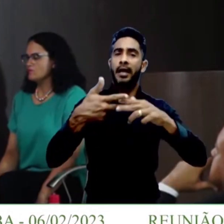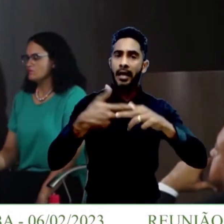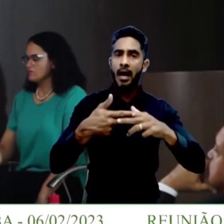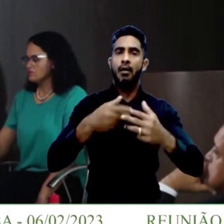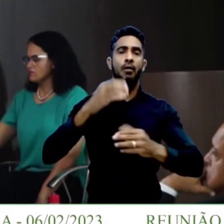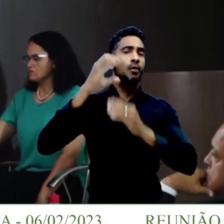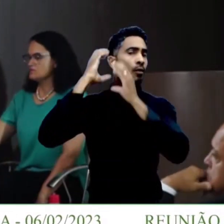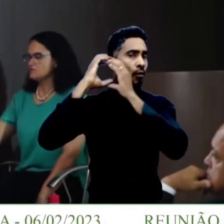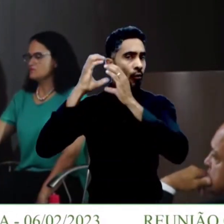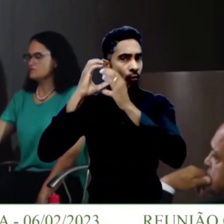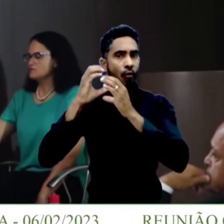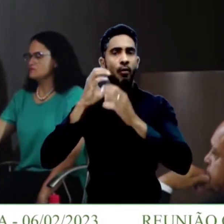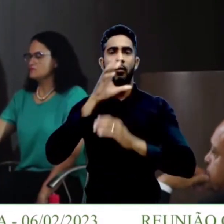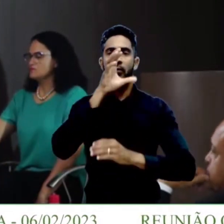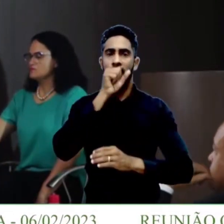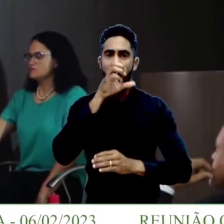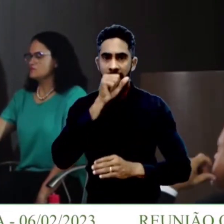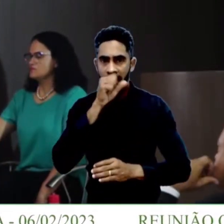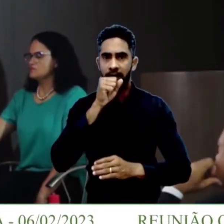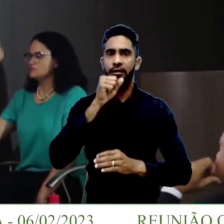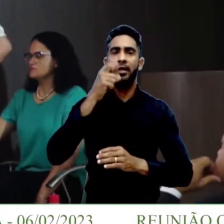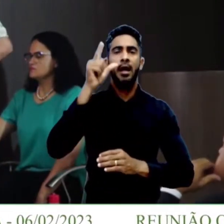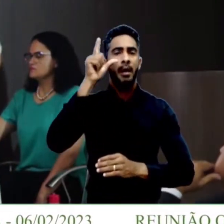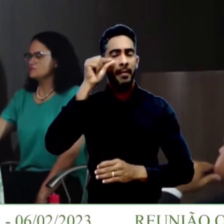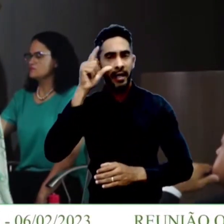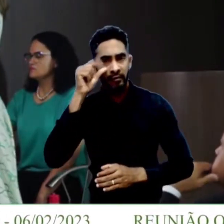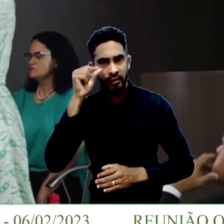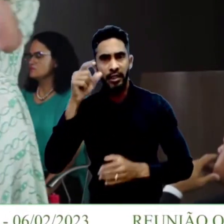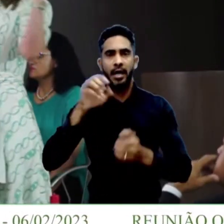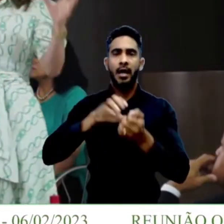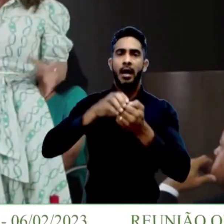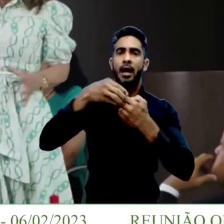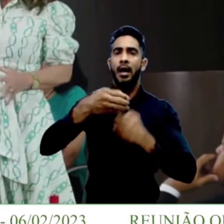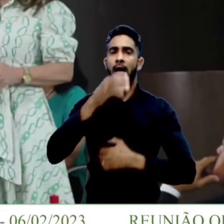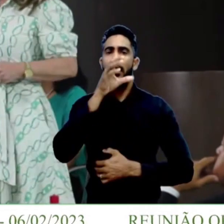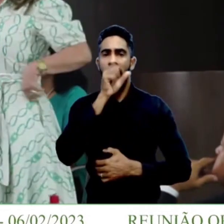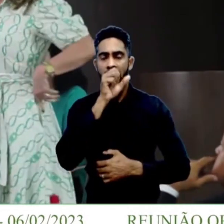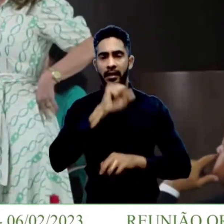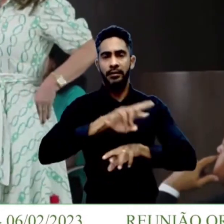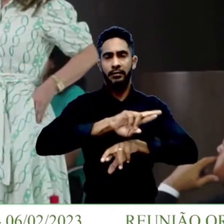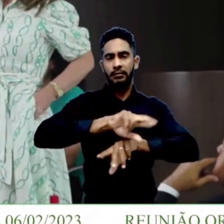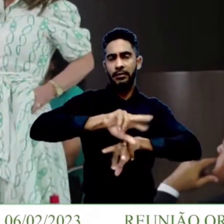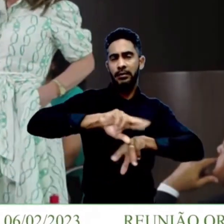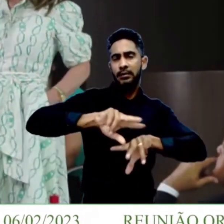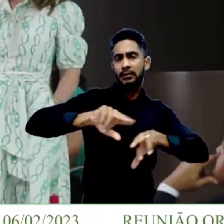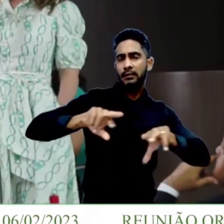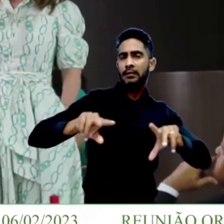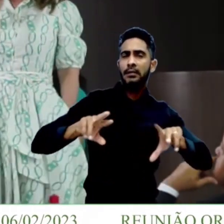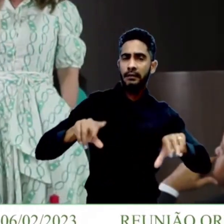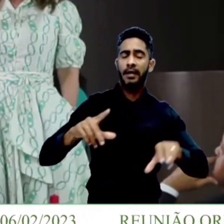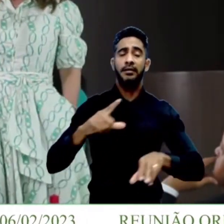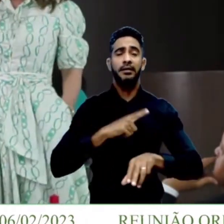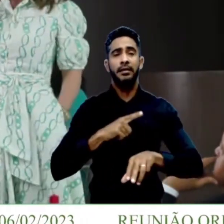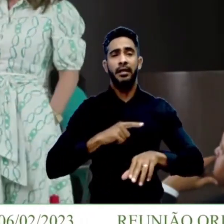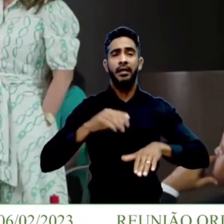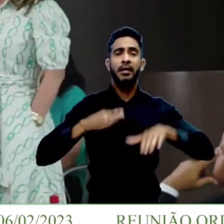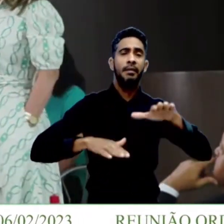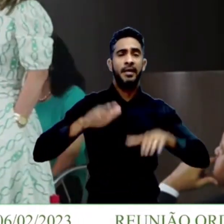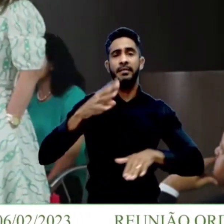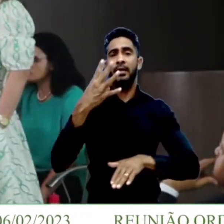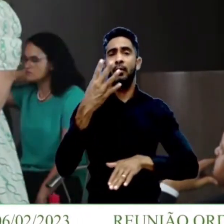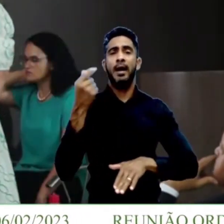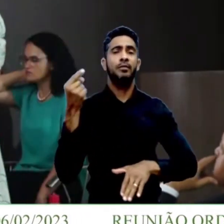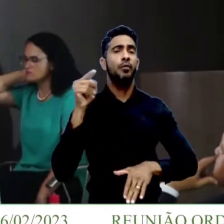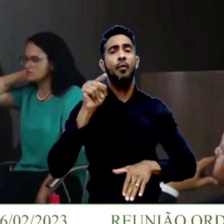goiaba, laranja, maracujá, poncã, e muitas outras aí que somam, no geral, mais de 4